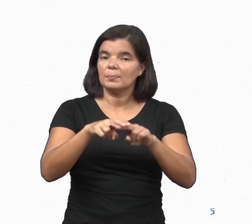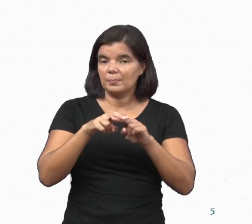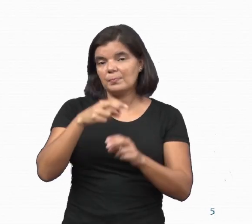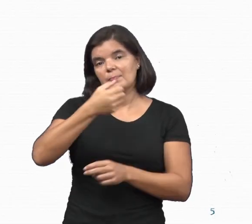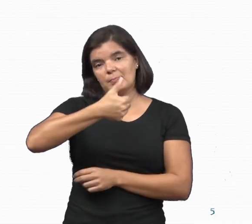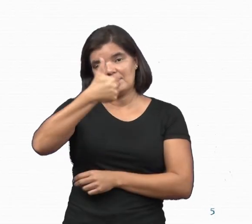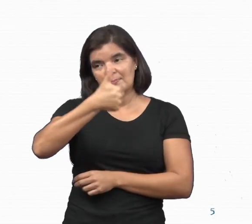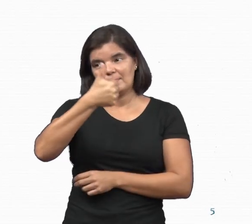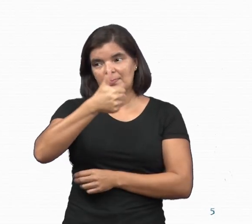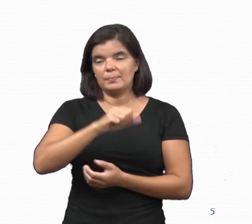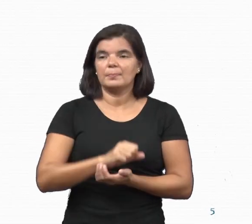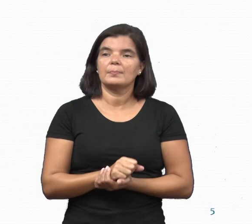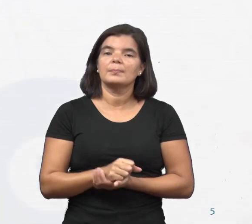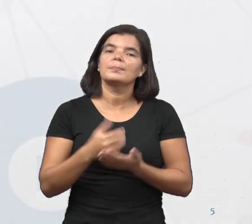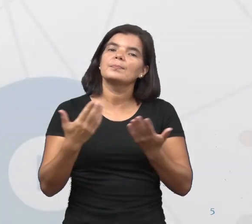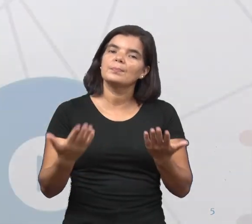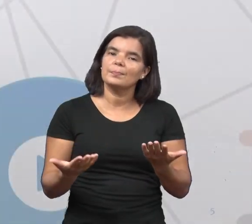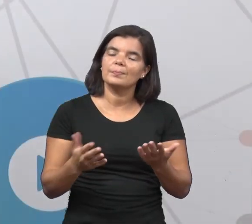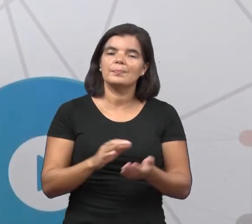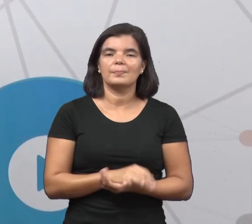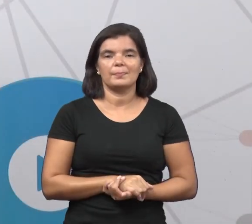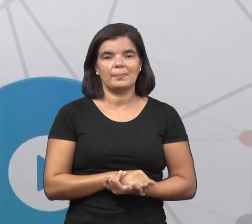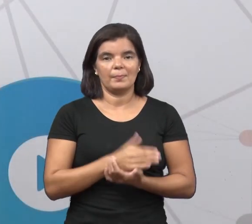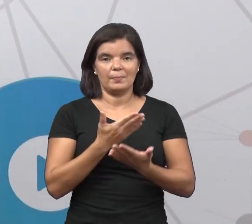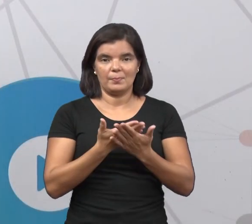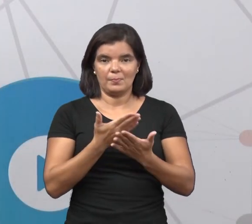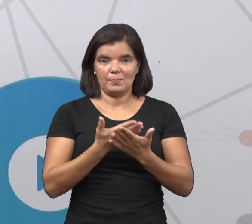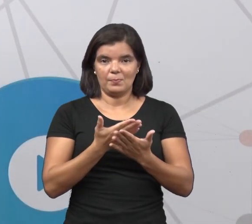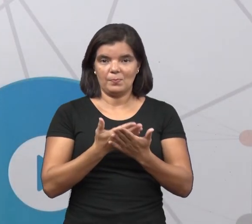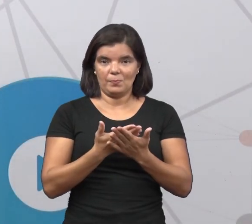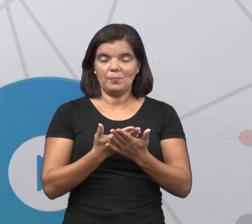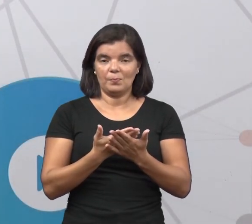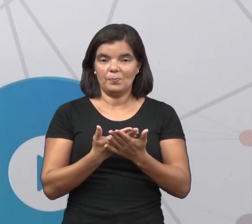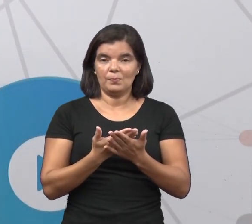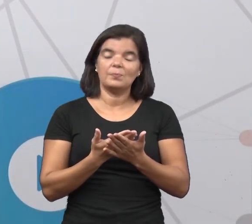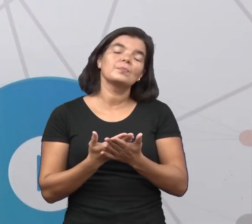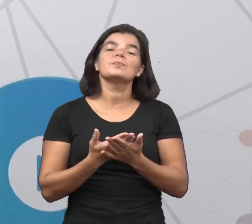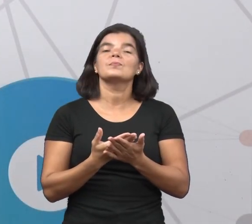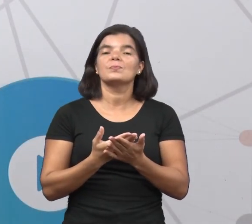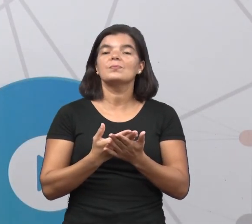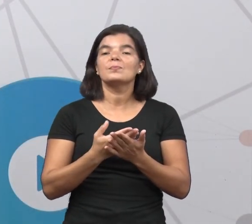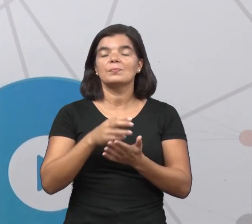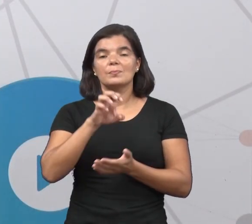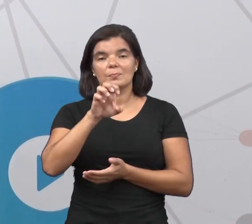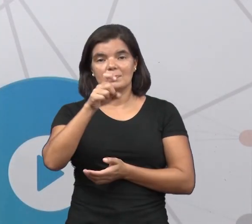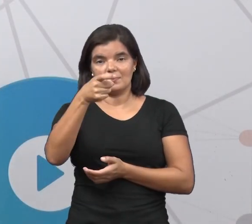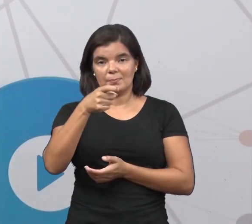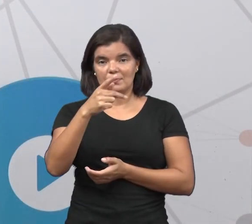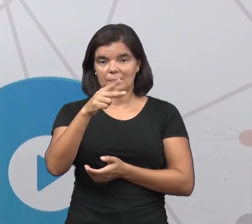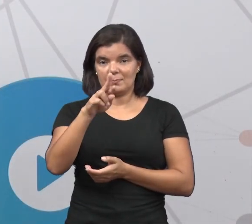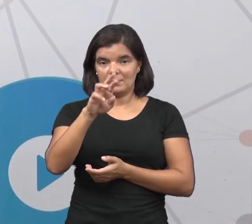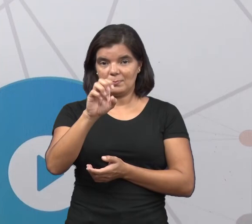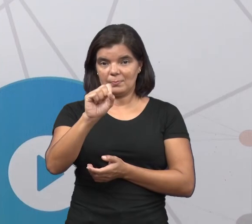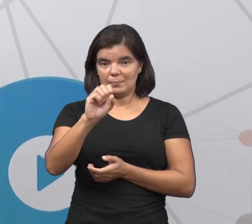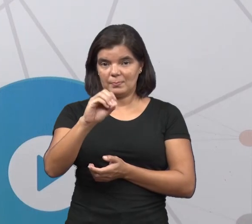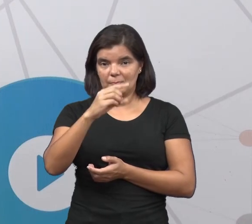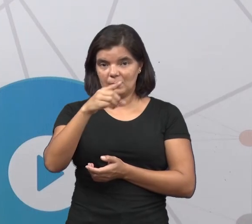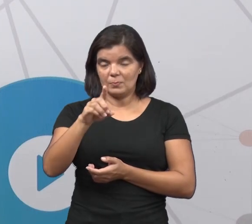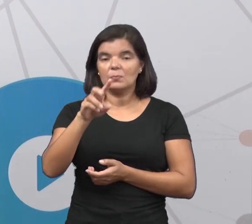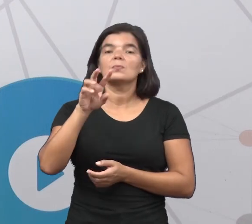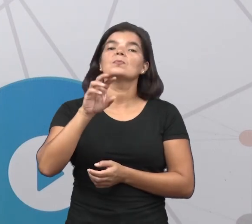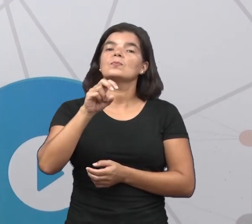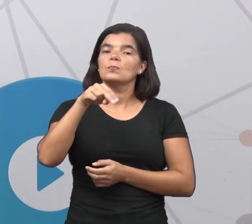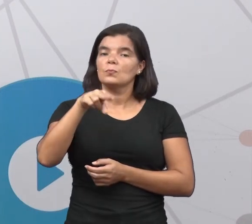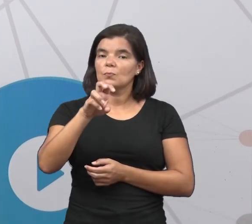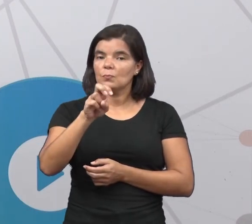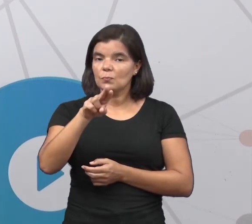mais. Bom, gente, essa foi a nossa aula de expressão numérica. E Lembrem-se